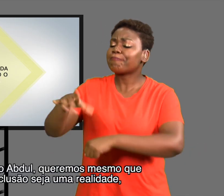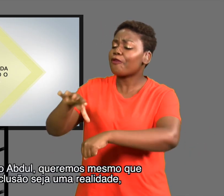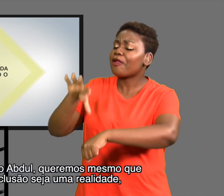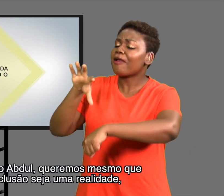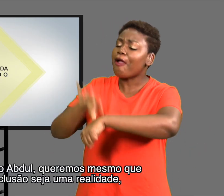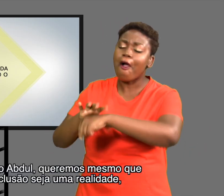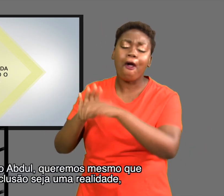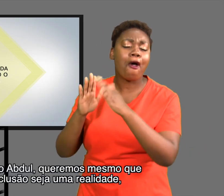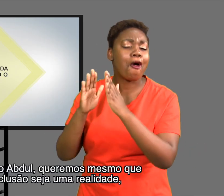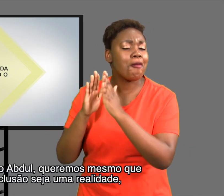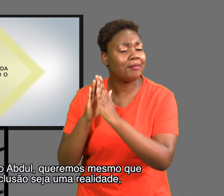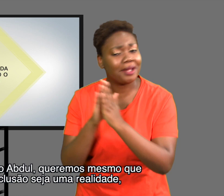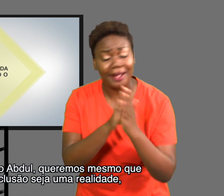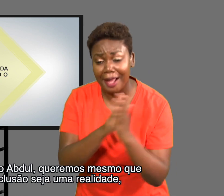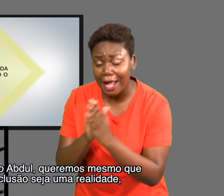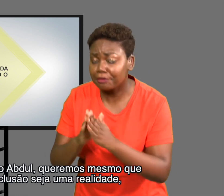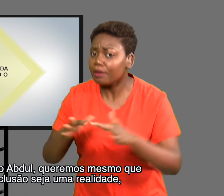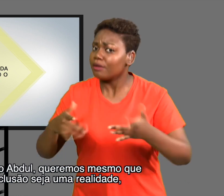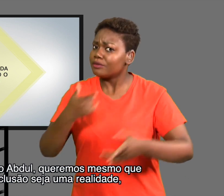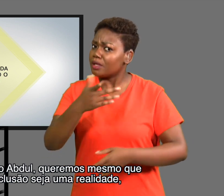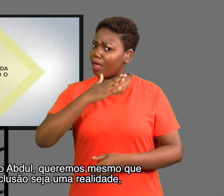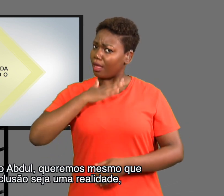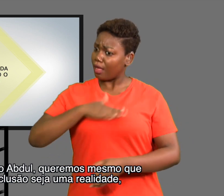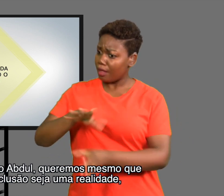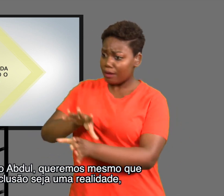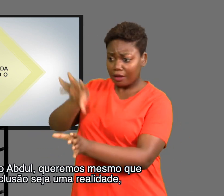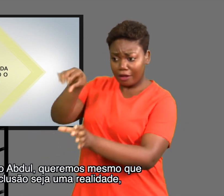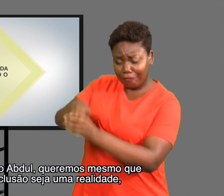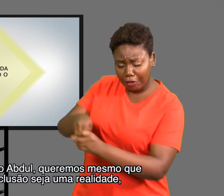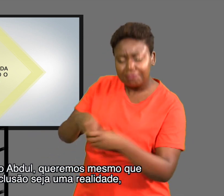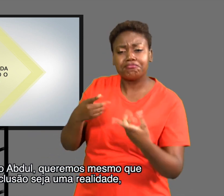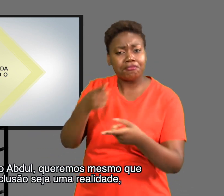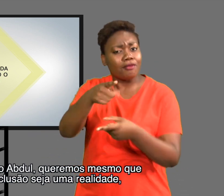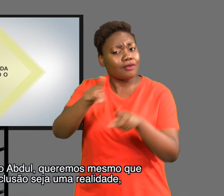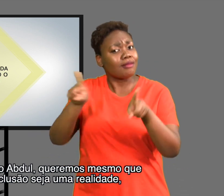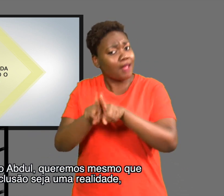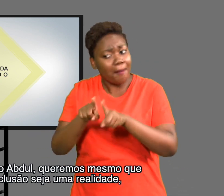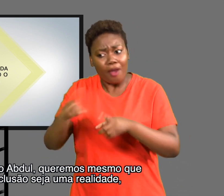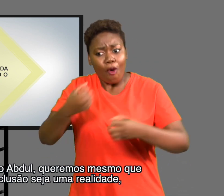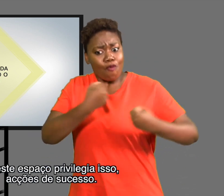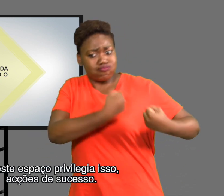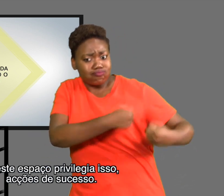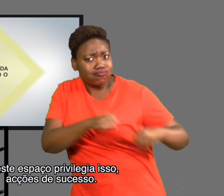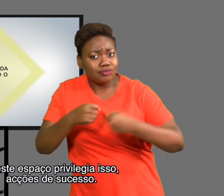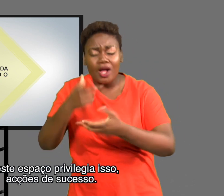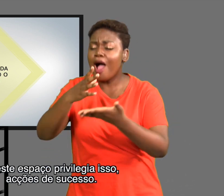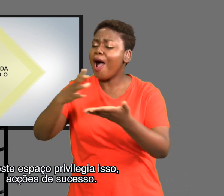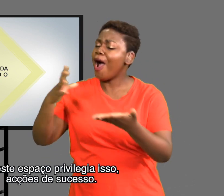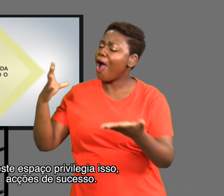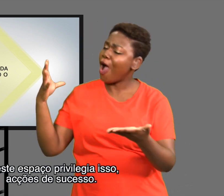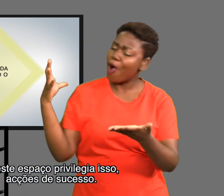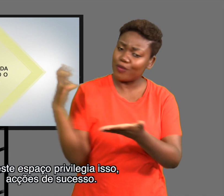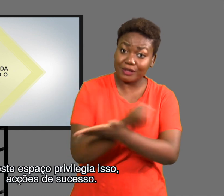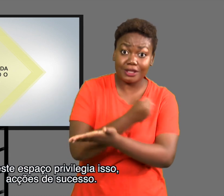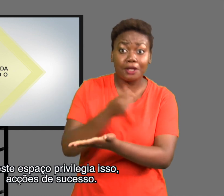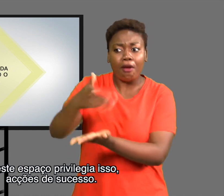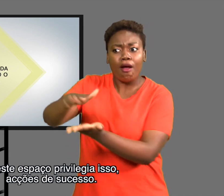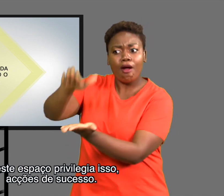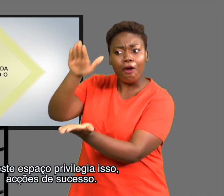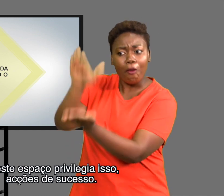Obrigado, Abdul. Queremos mesmo que a inclusão seja uma realidade e este espaço